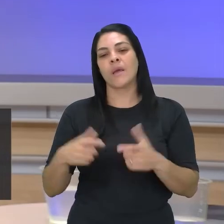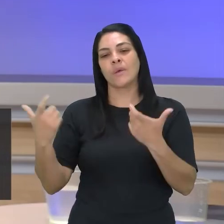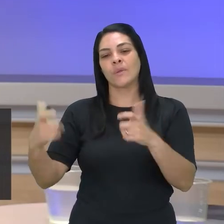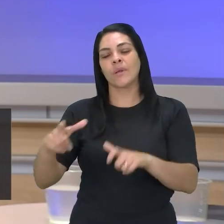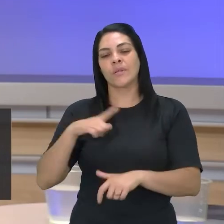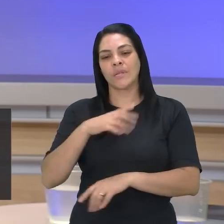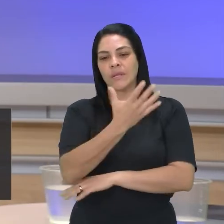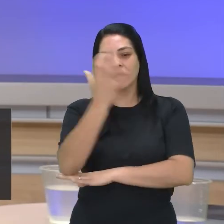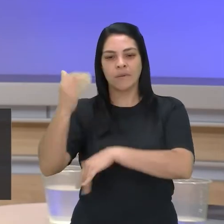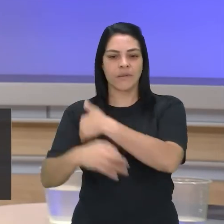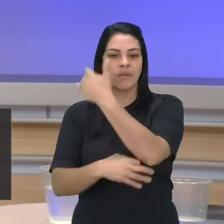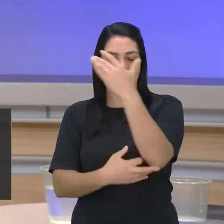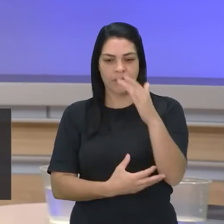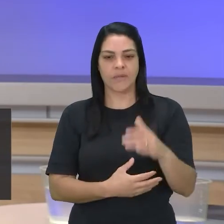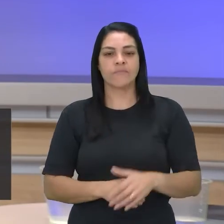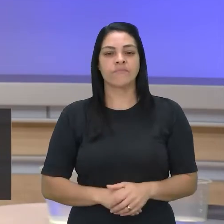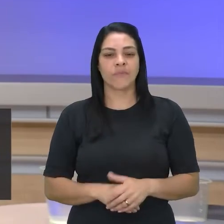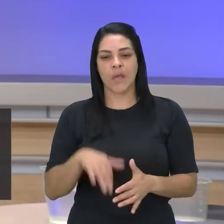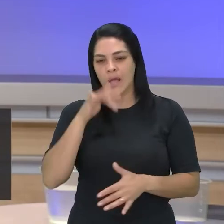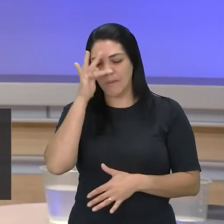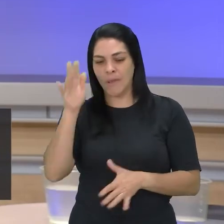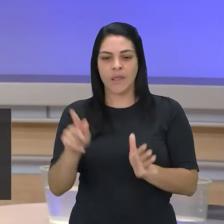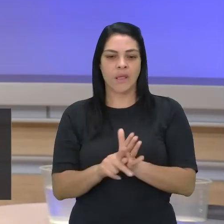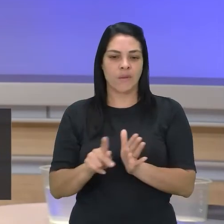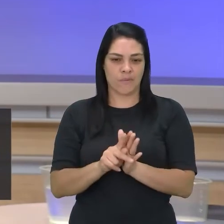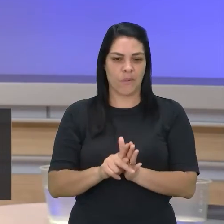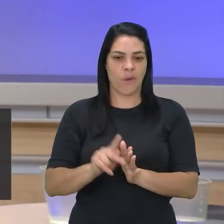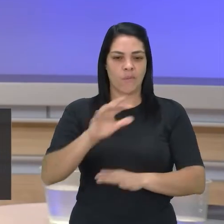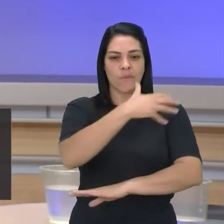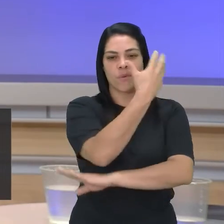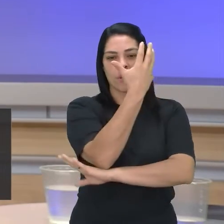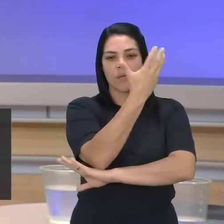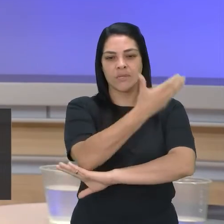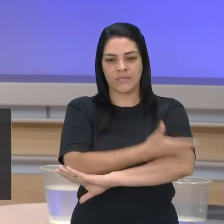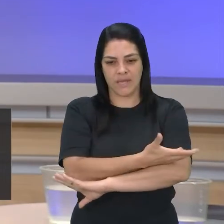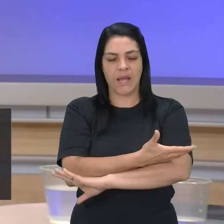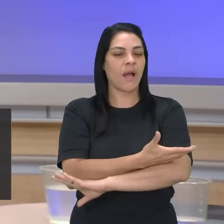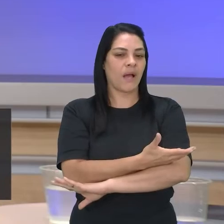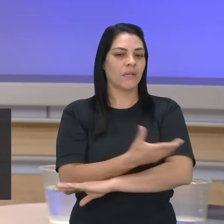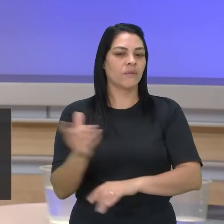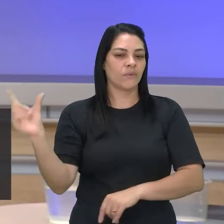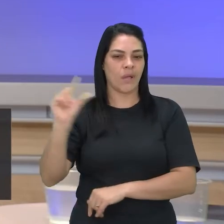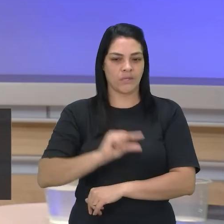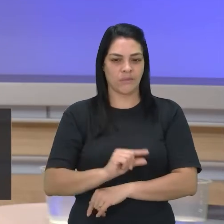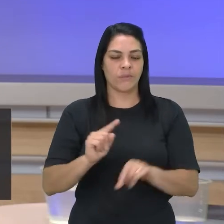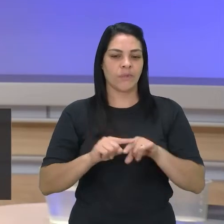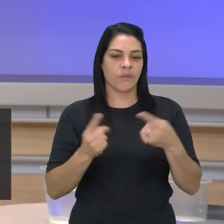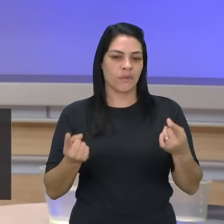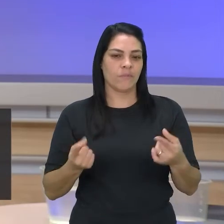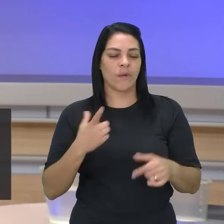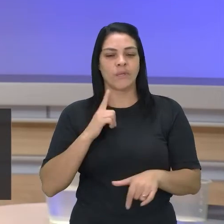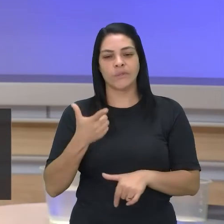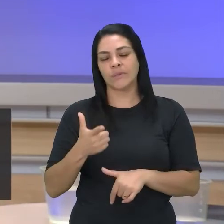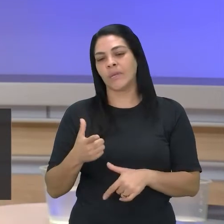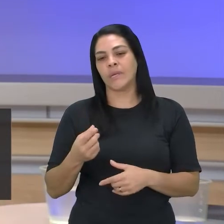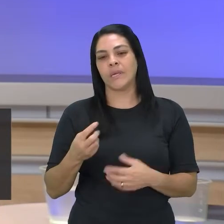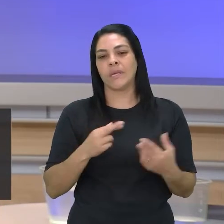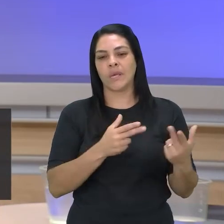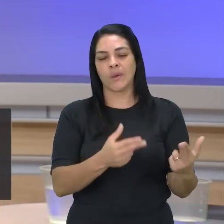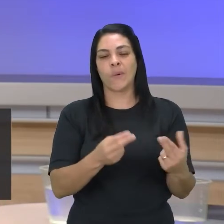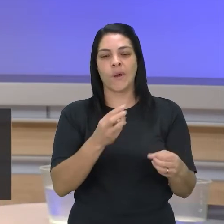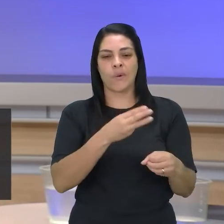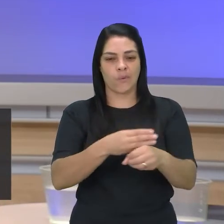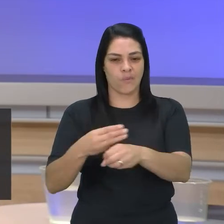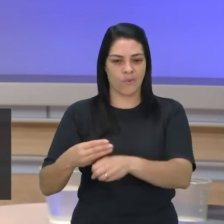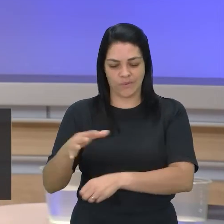plantas de cerrado têm se adaptado melhor. Mas também é muito fluido esses limites, né? Não é que nem território de município que tem